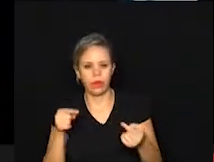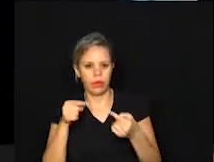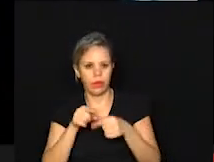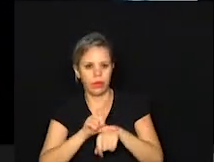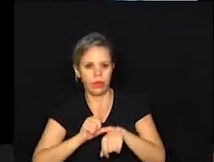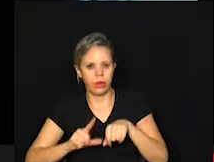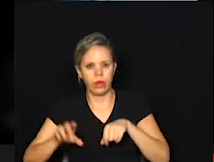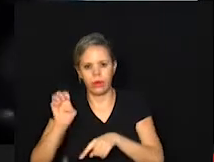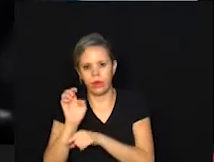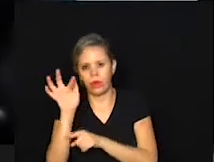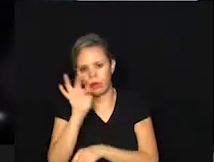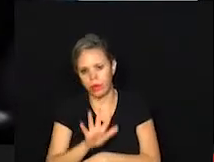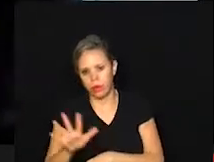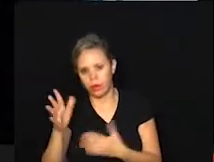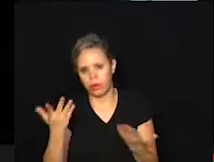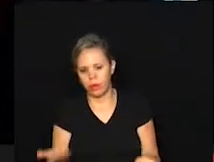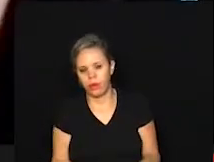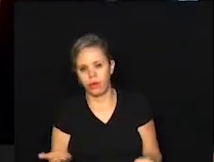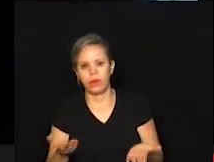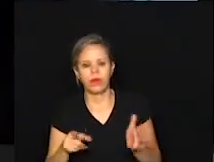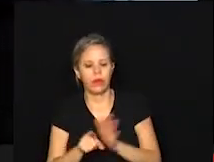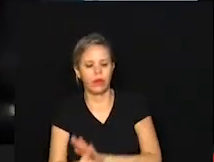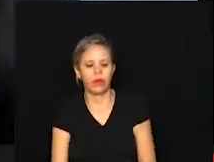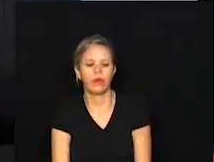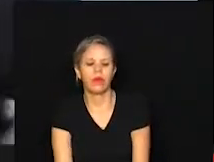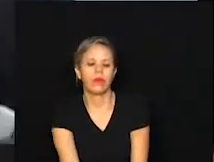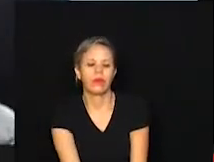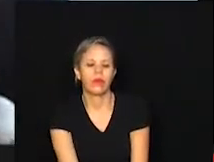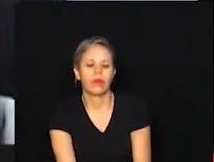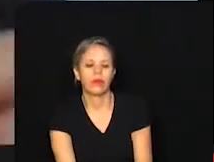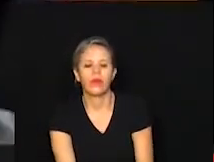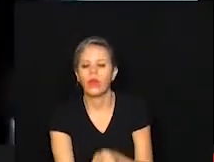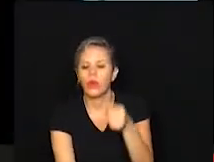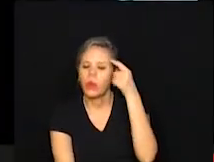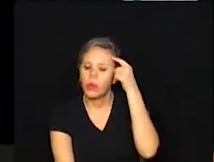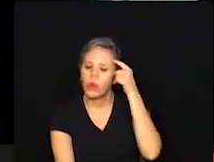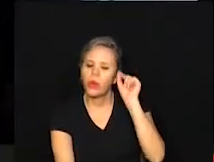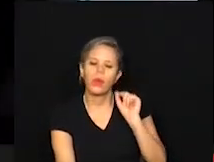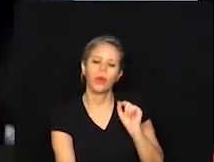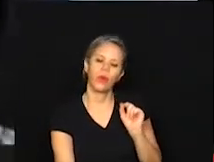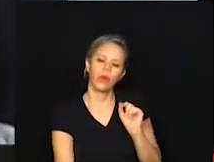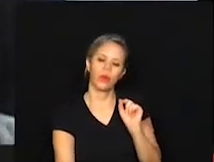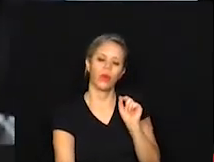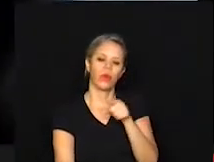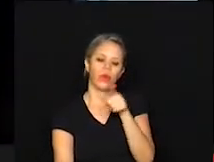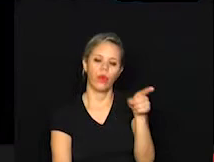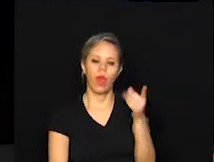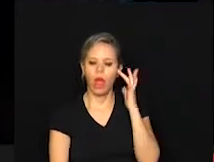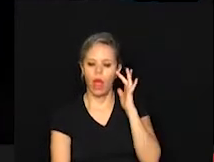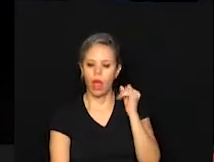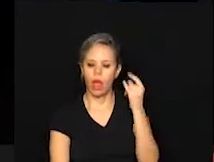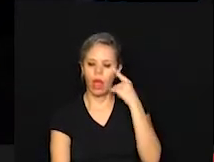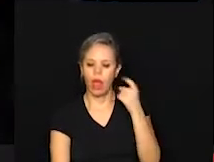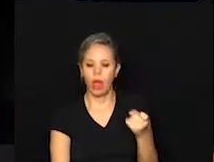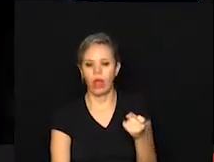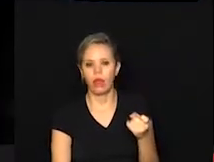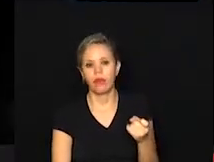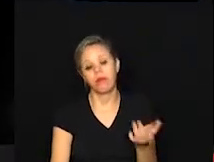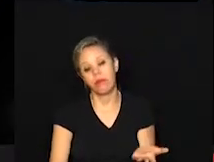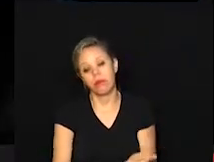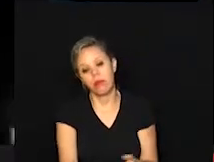estaduais e federais. Então eu coloco aqui essa pergunta, o que vocês pensam sobre isso, enfim, se vocês acham que seria interessante, que não